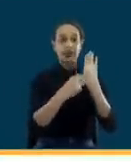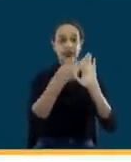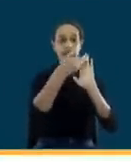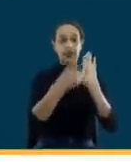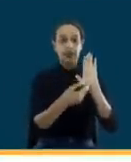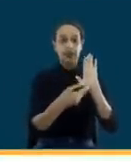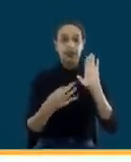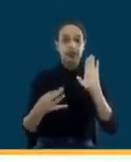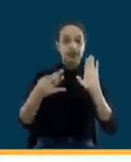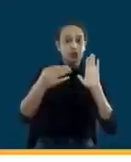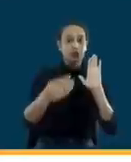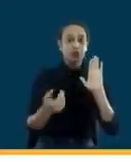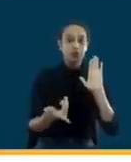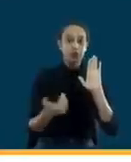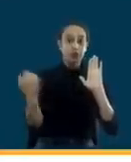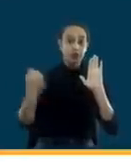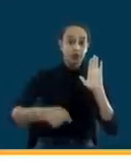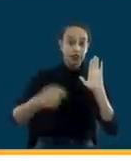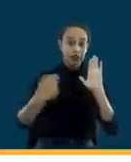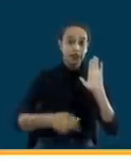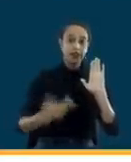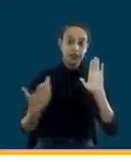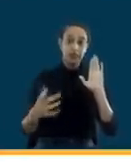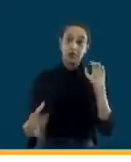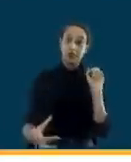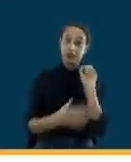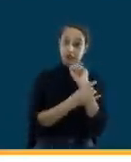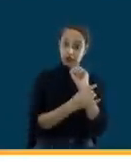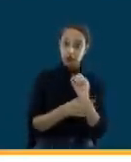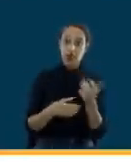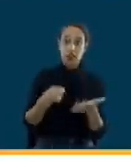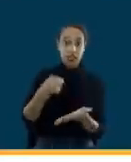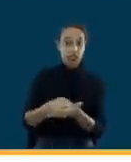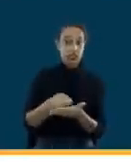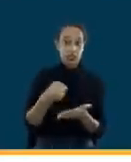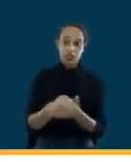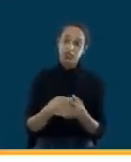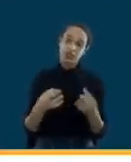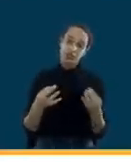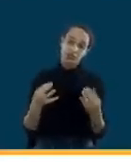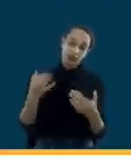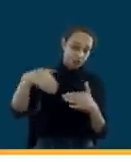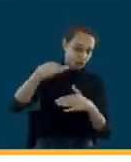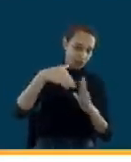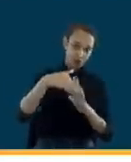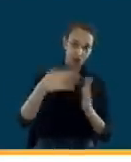é indispensável para a segurança e garantia de todos, né?